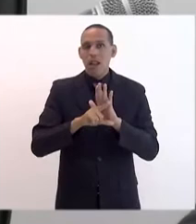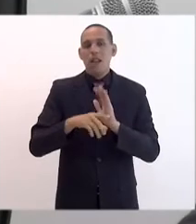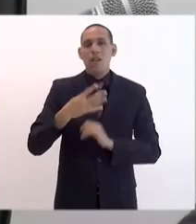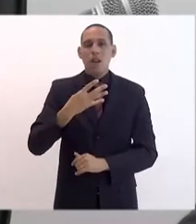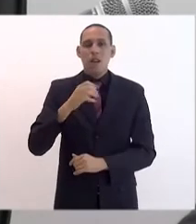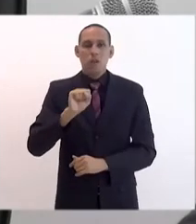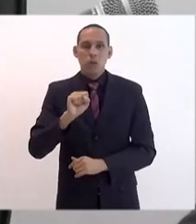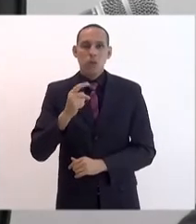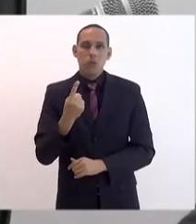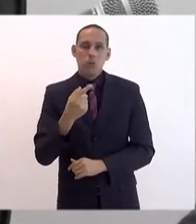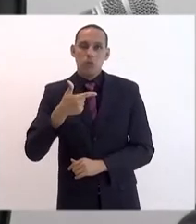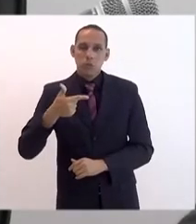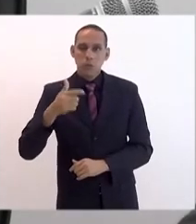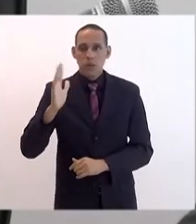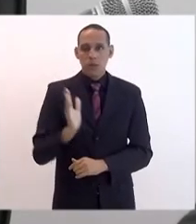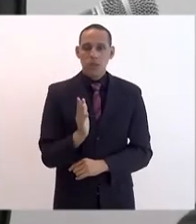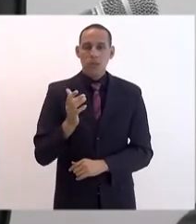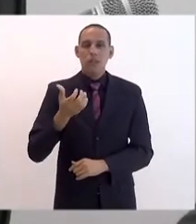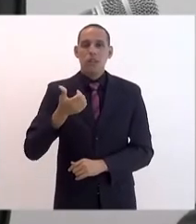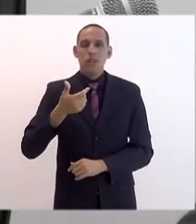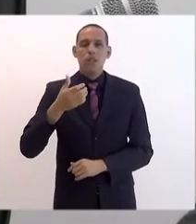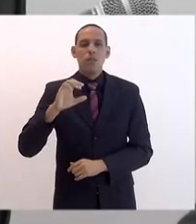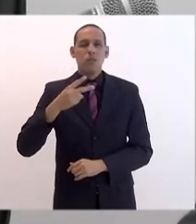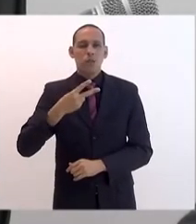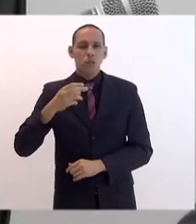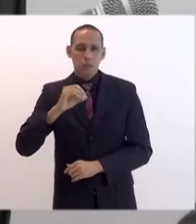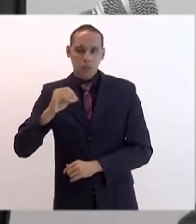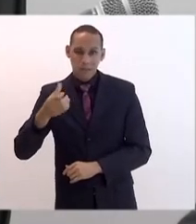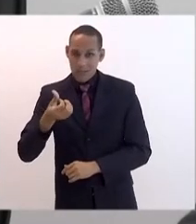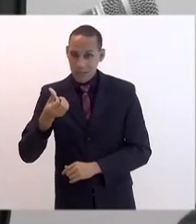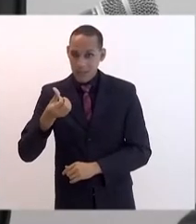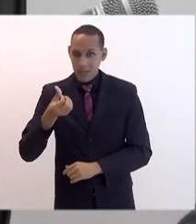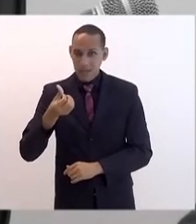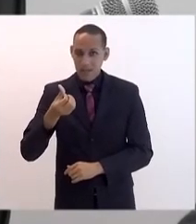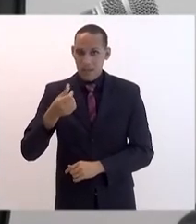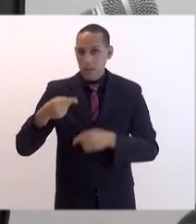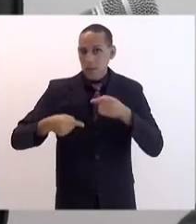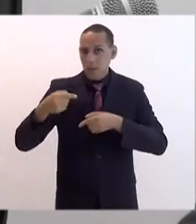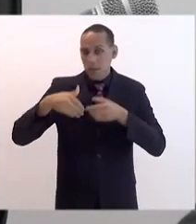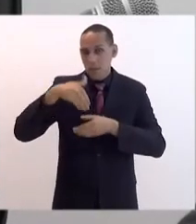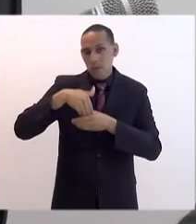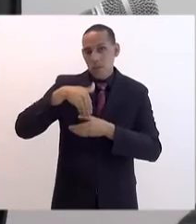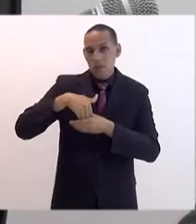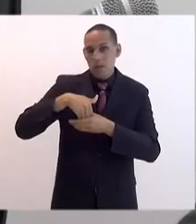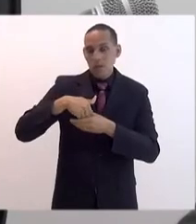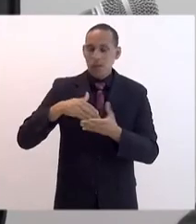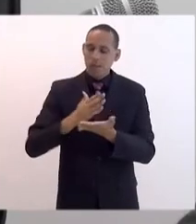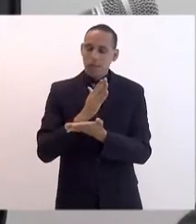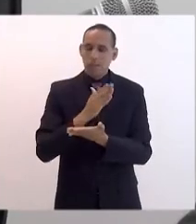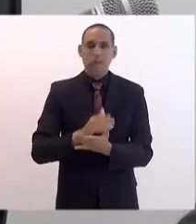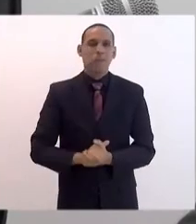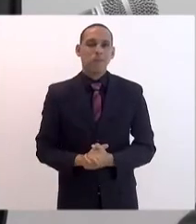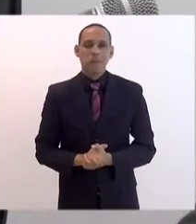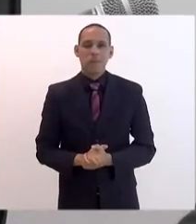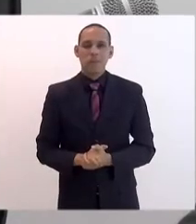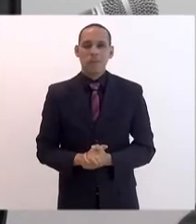de 10 de julho de 2006. Em discussão, em votação, aprovado.